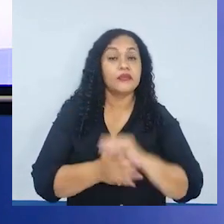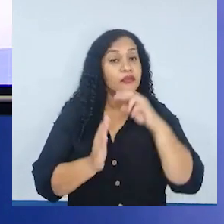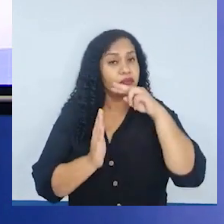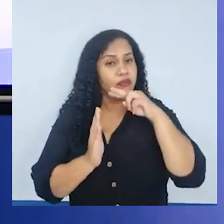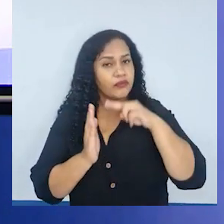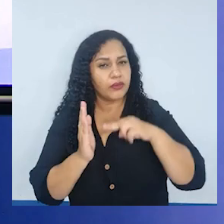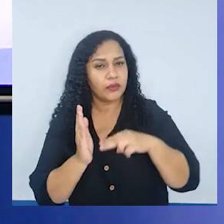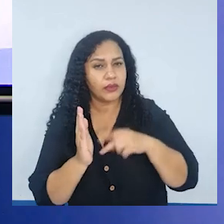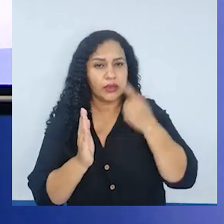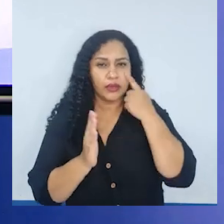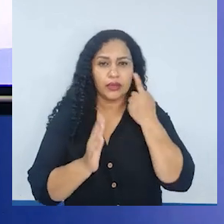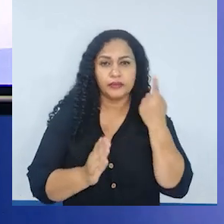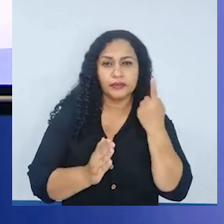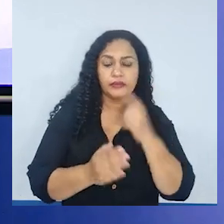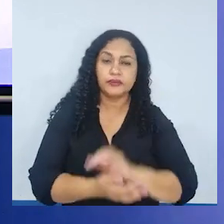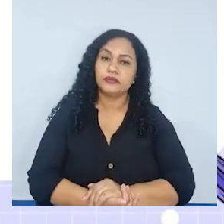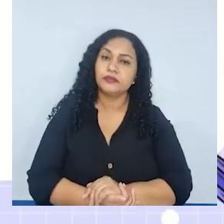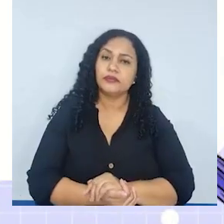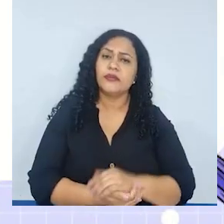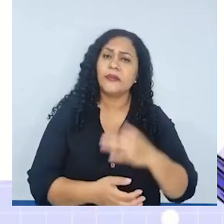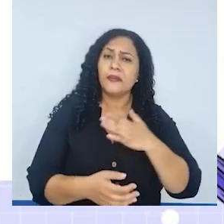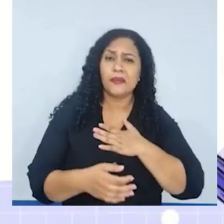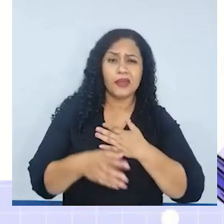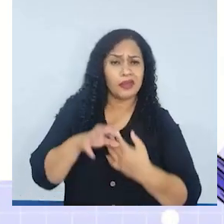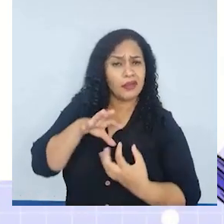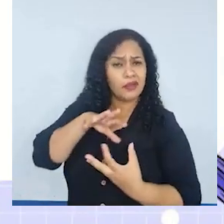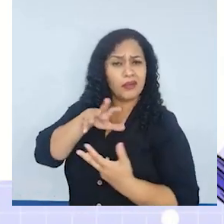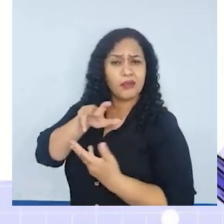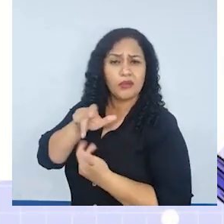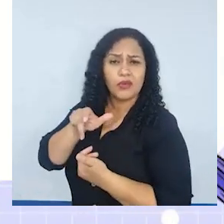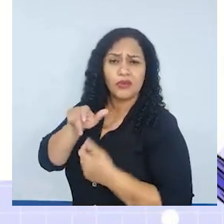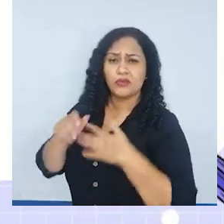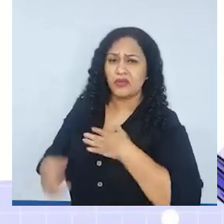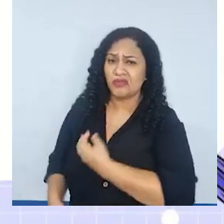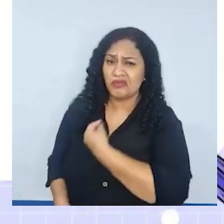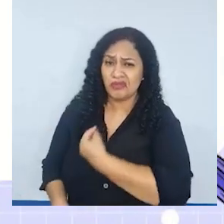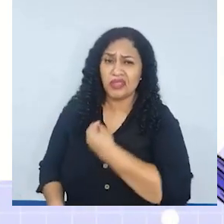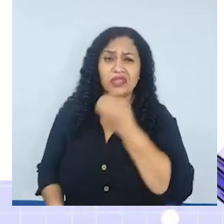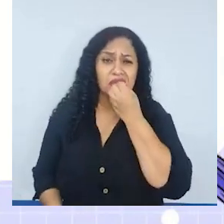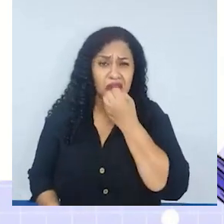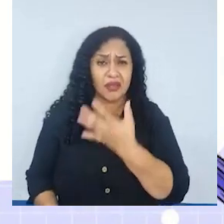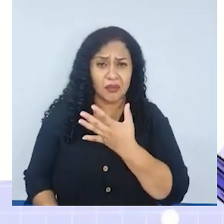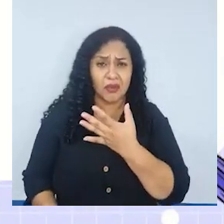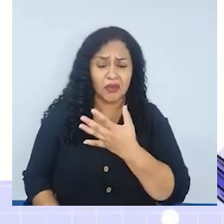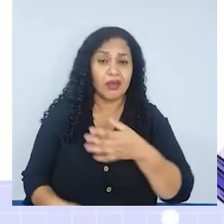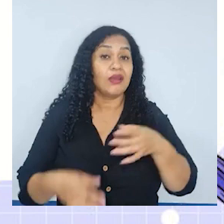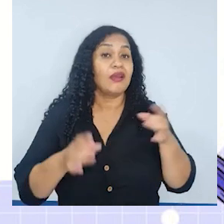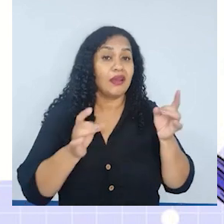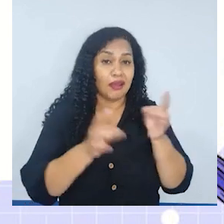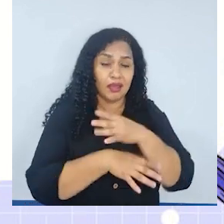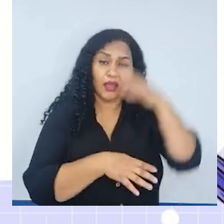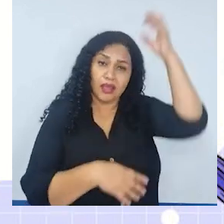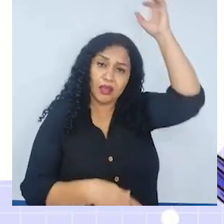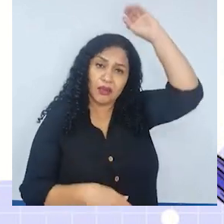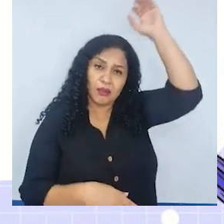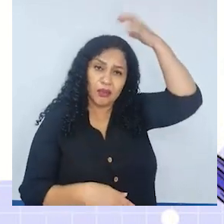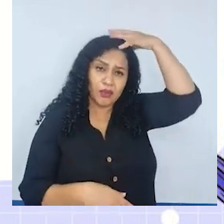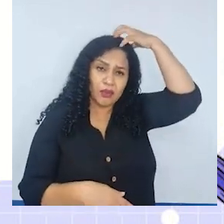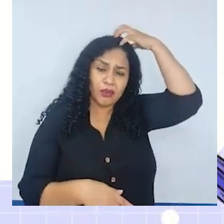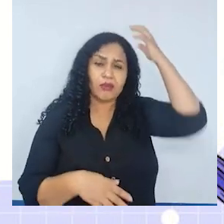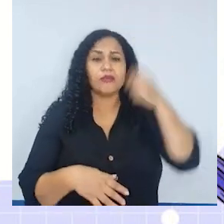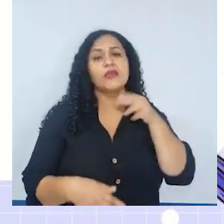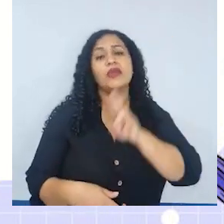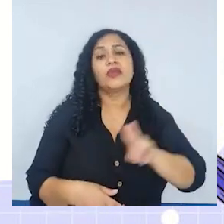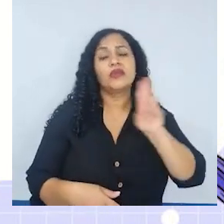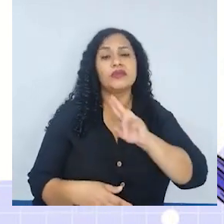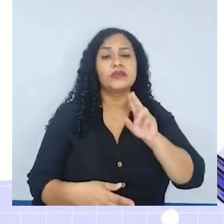Vamos ler comigo essa tirinha, olha só. Meu mundo é muito bom. Acabou o shampoo, então eu